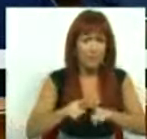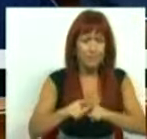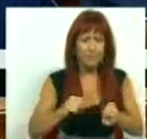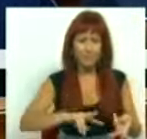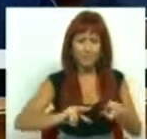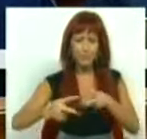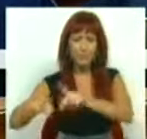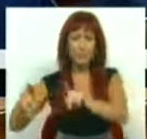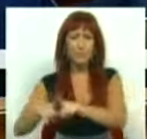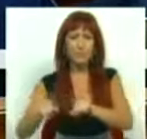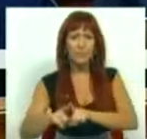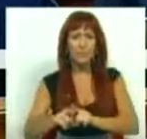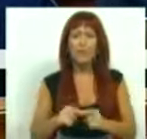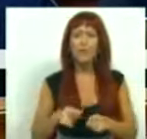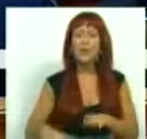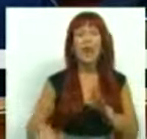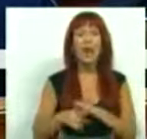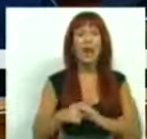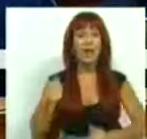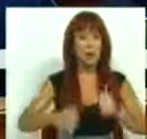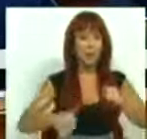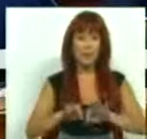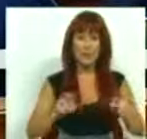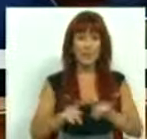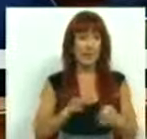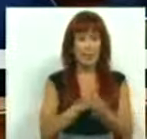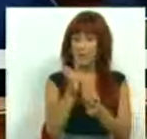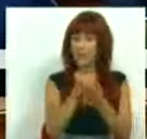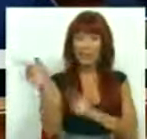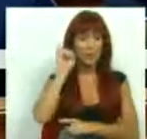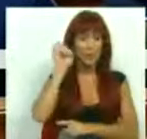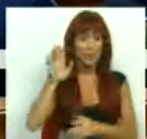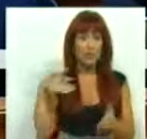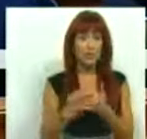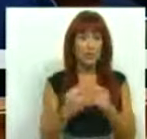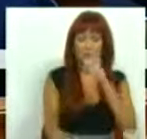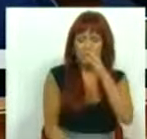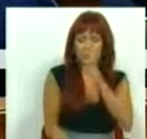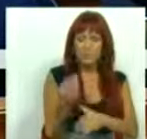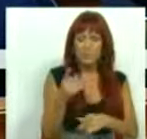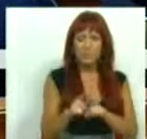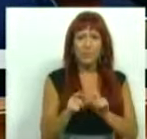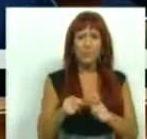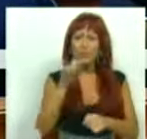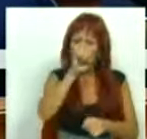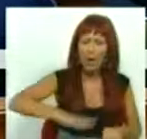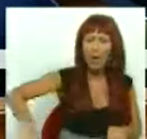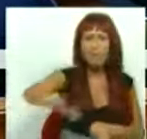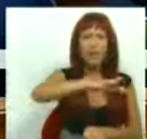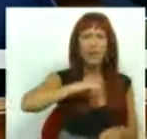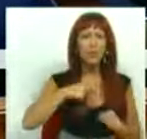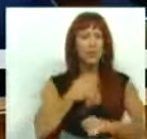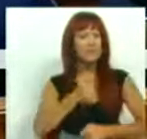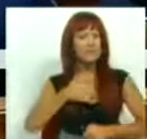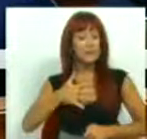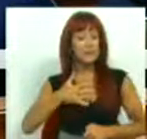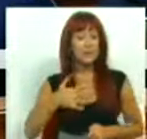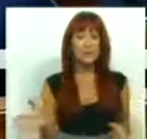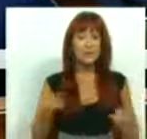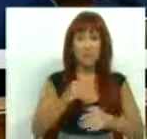das alterações à lei da concorrência enquanto vetores fundamentais para a criação de um ambiente